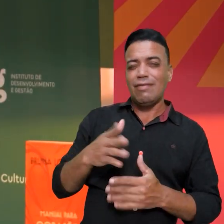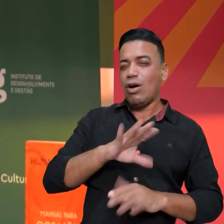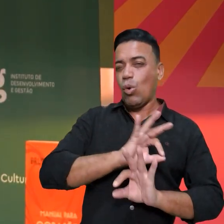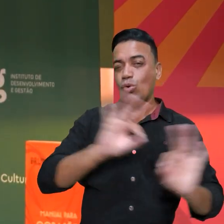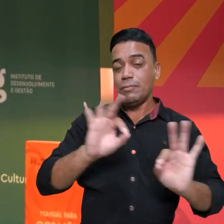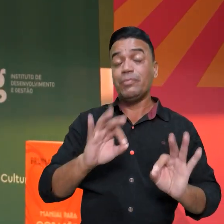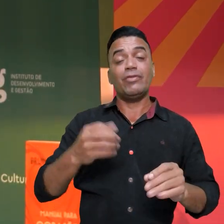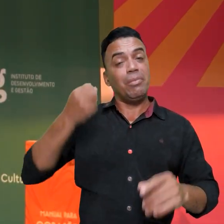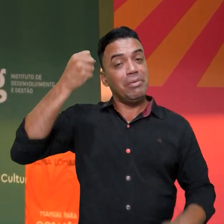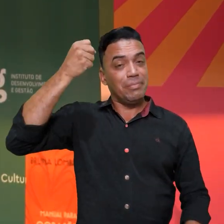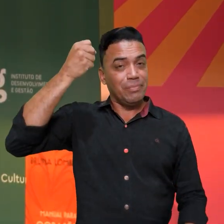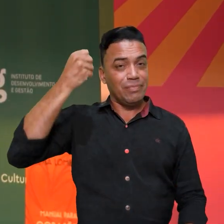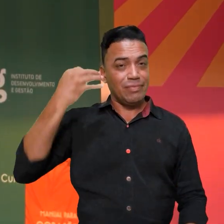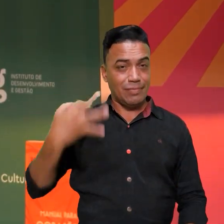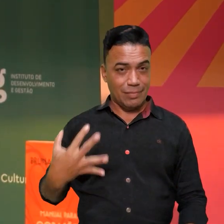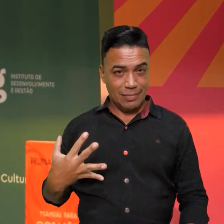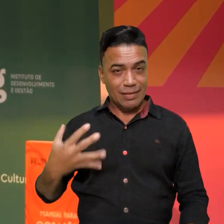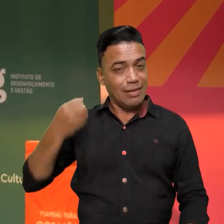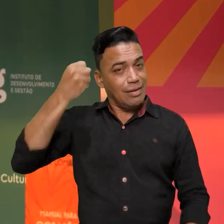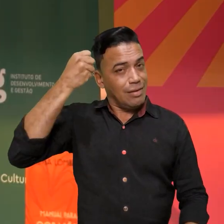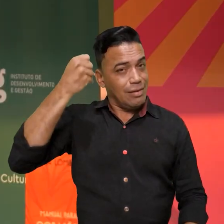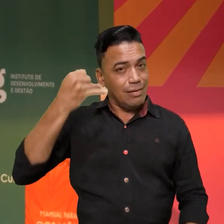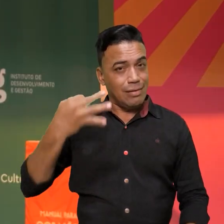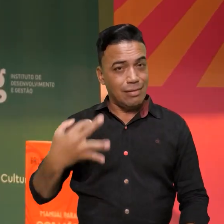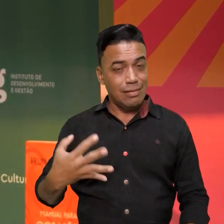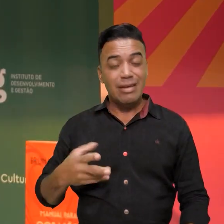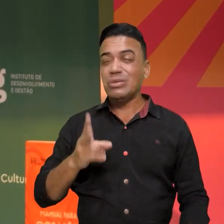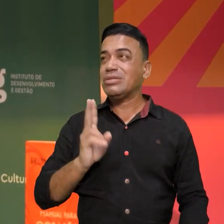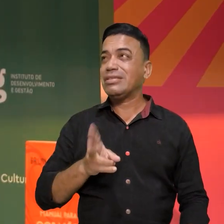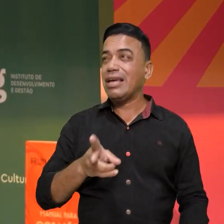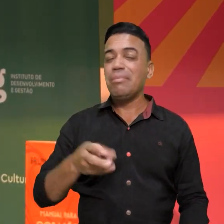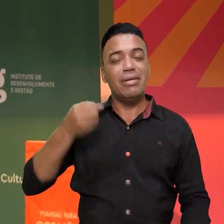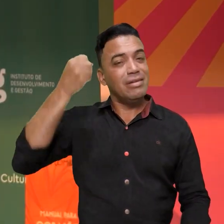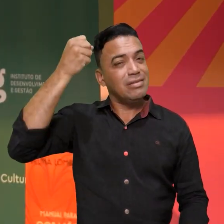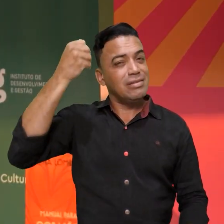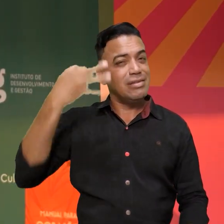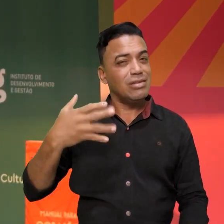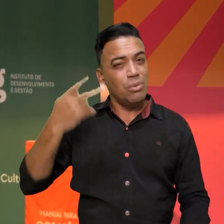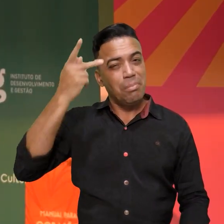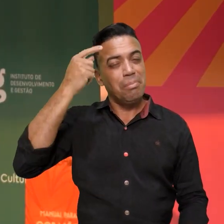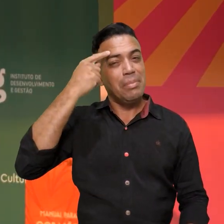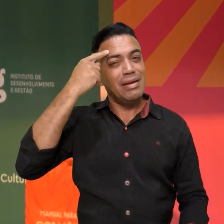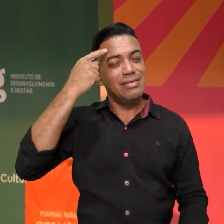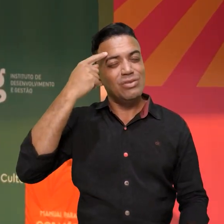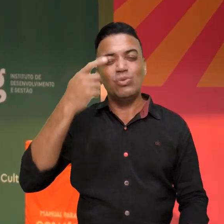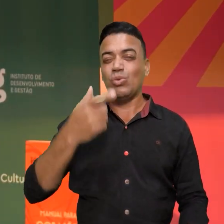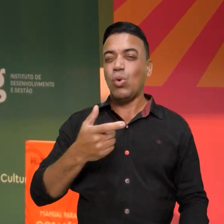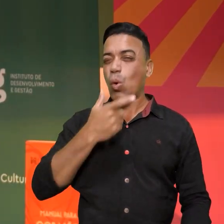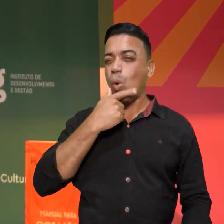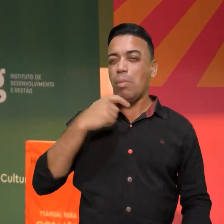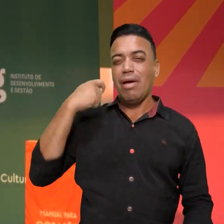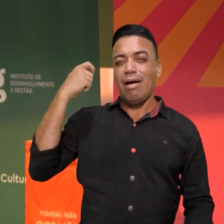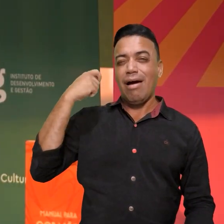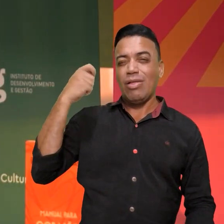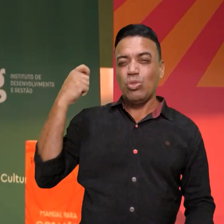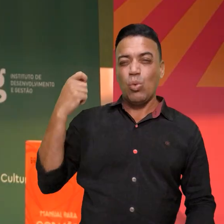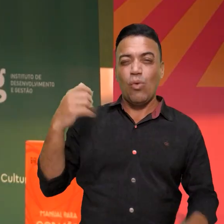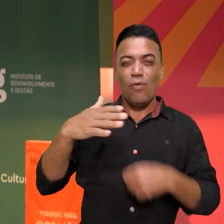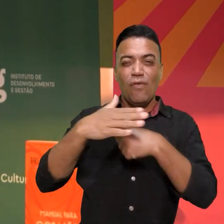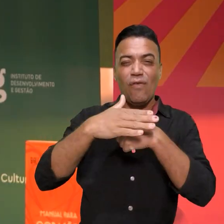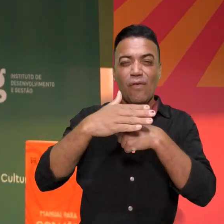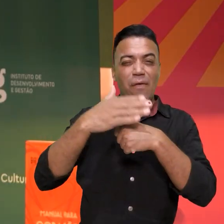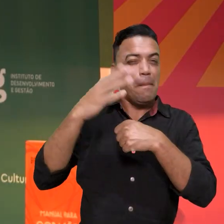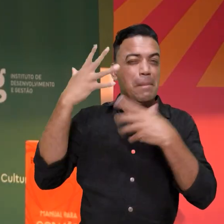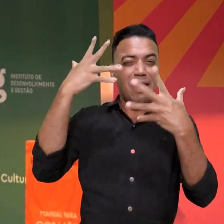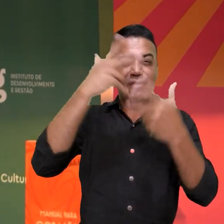Bem, minha autodescrição, eu sempre, quando penso em autodescrição, eu penso em descrever o George Clooney, para ser George Clooney uma vez na vida, mas eu vou